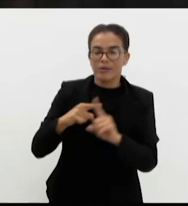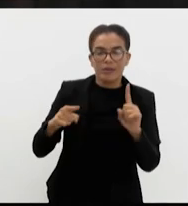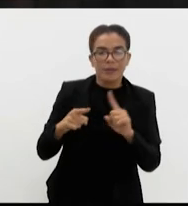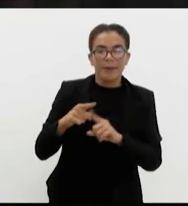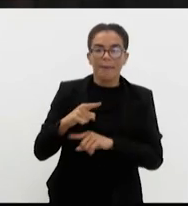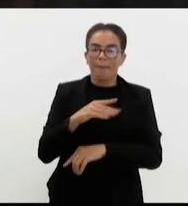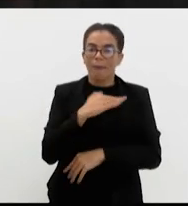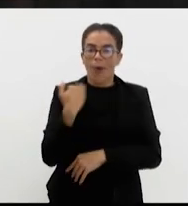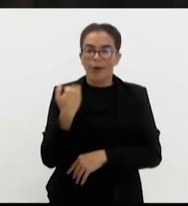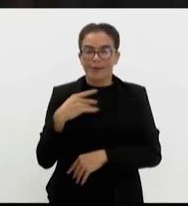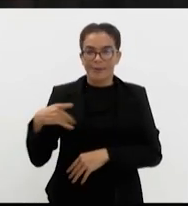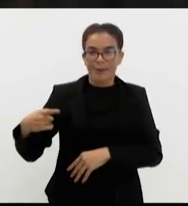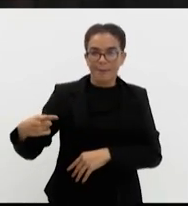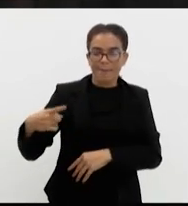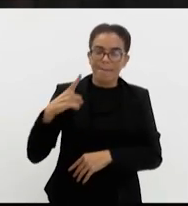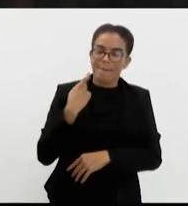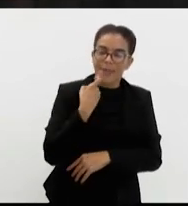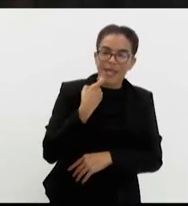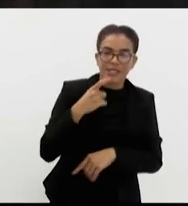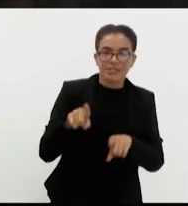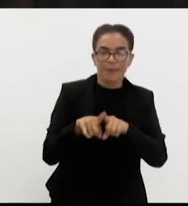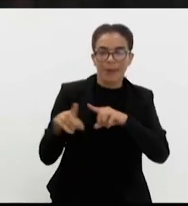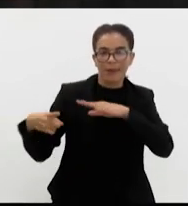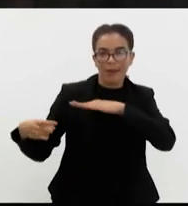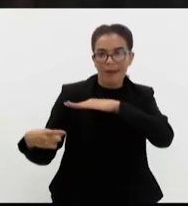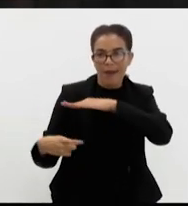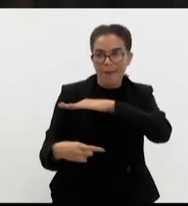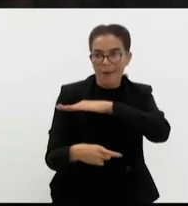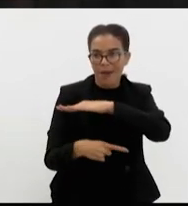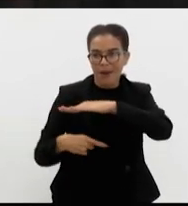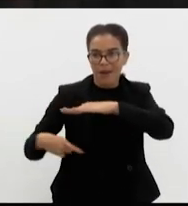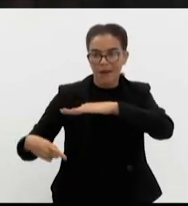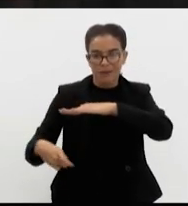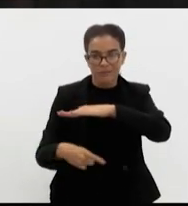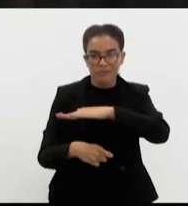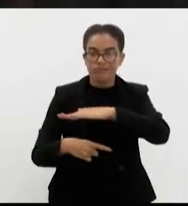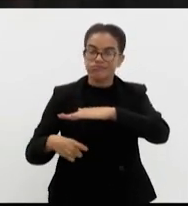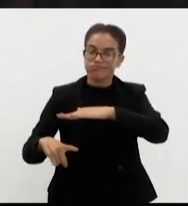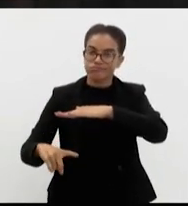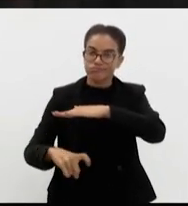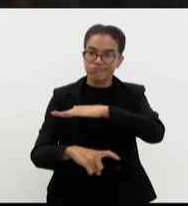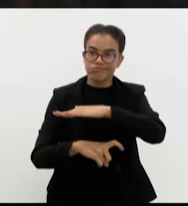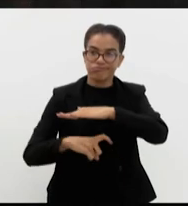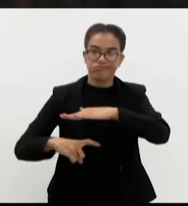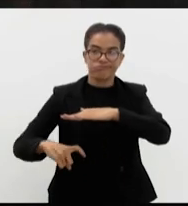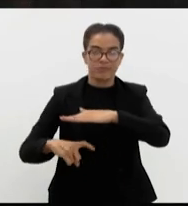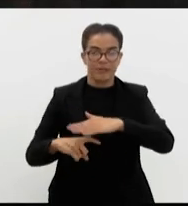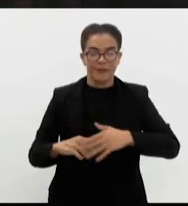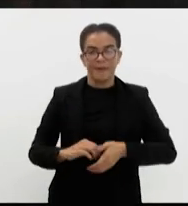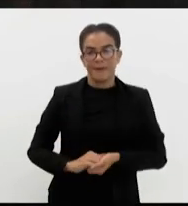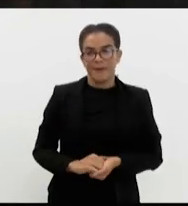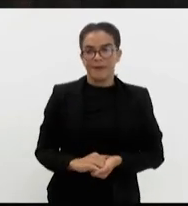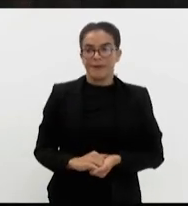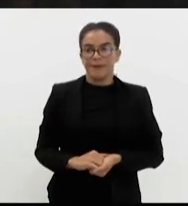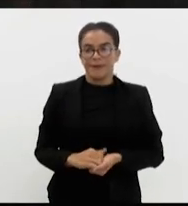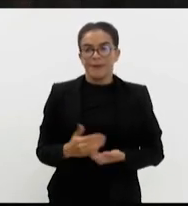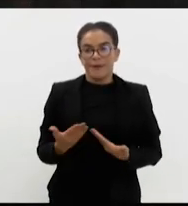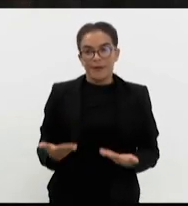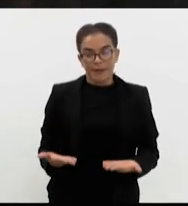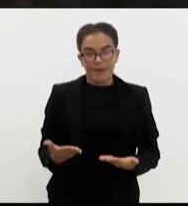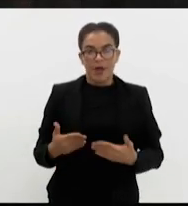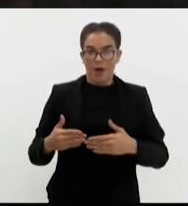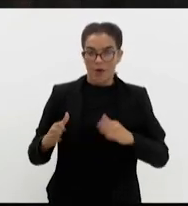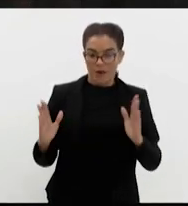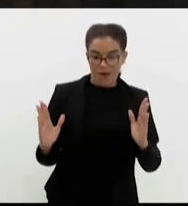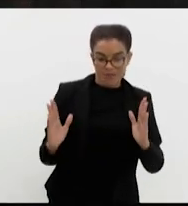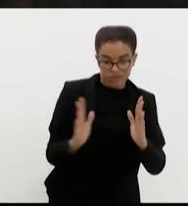para salvar aquele problema mas a solução tem que ser dada de uma maneira imediata também curto médio longo